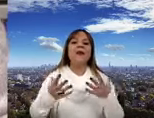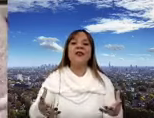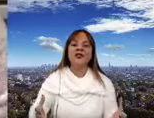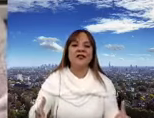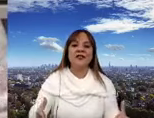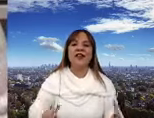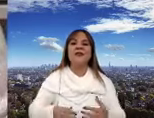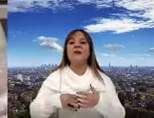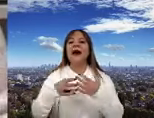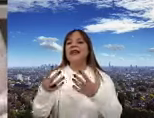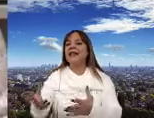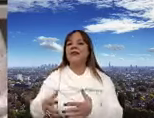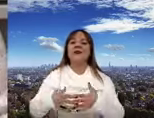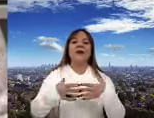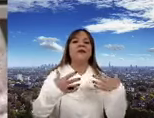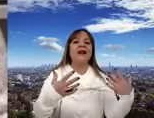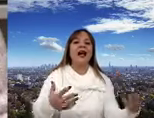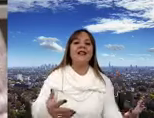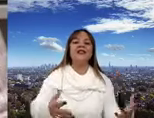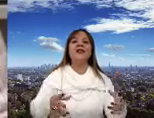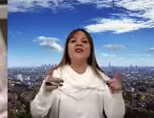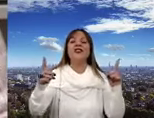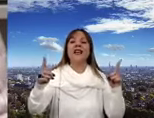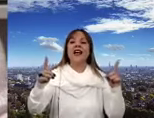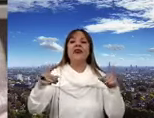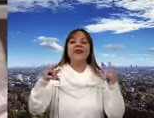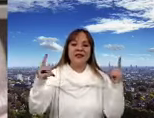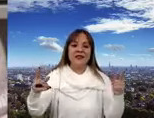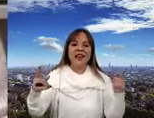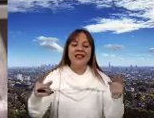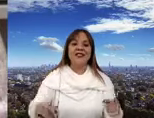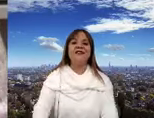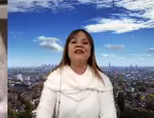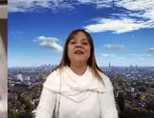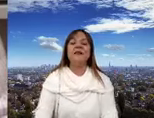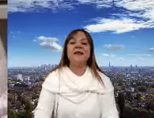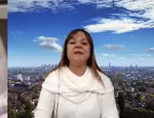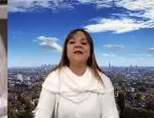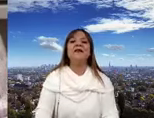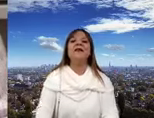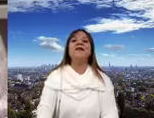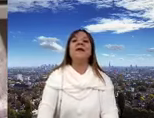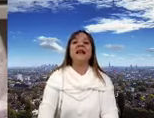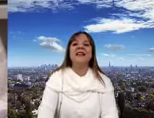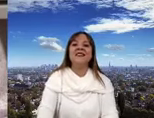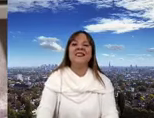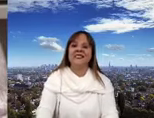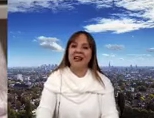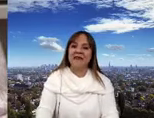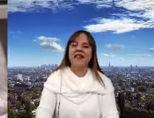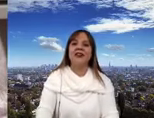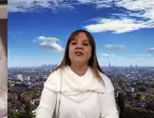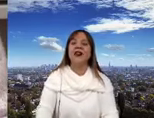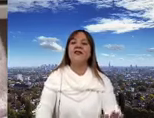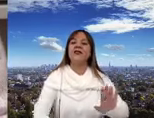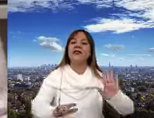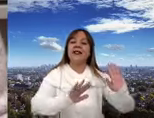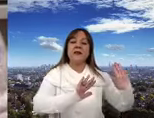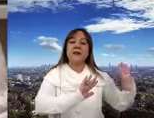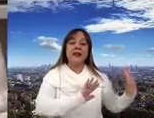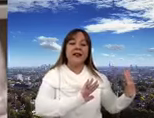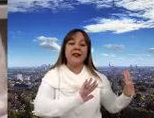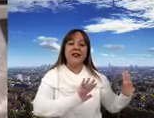vocês, com o marido, com o namorado. Então, hoje, outra novidade: a gente vai ter a participação também do marido da Stephanie, que é o Jefferson, que está esperando